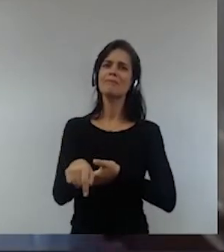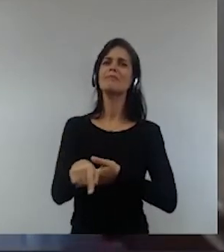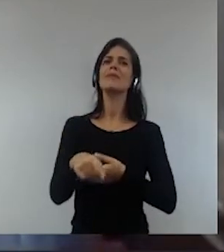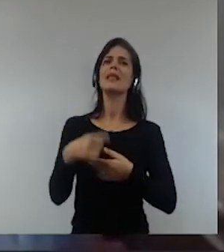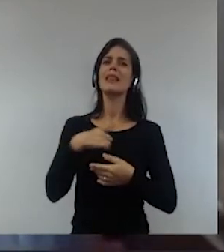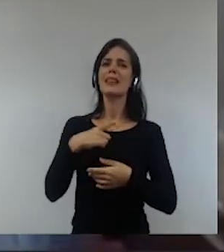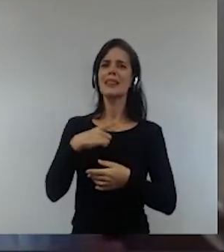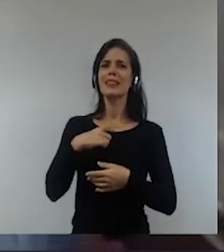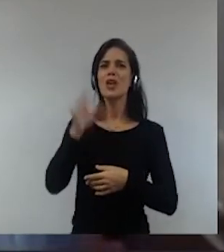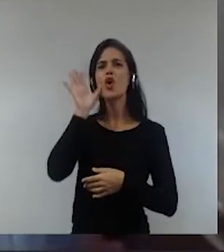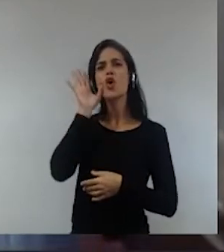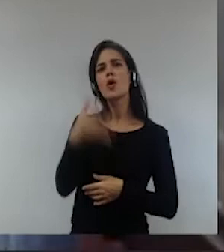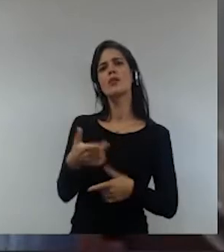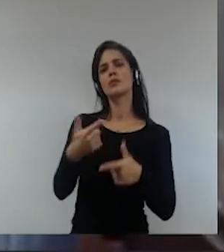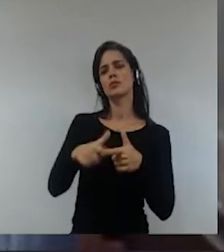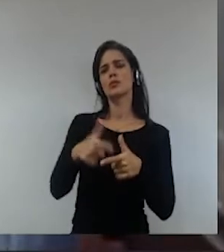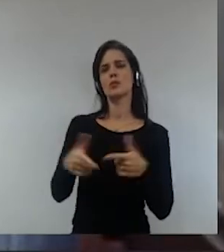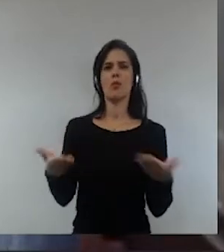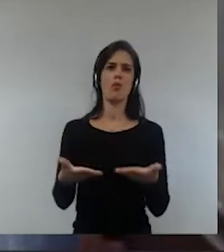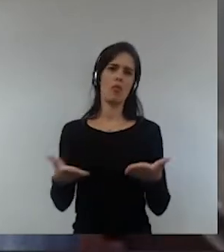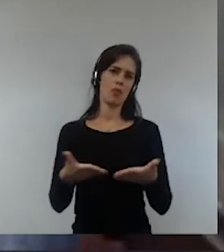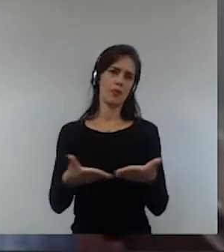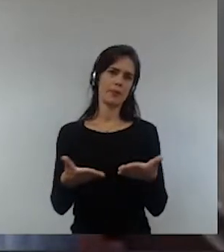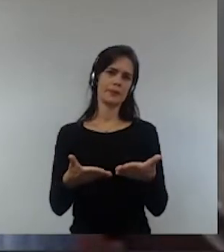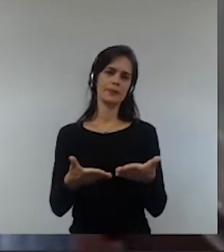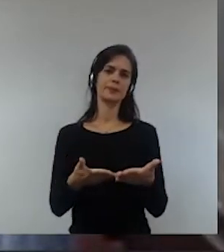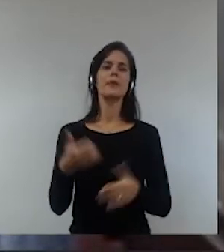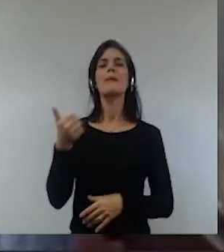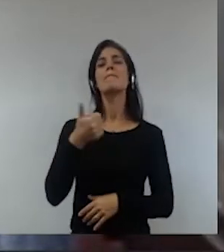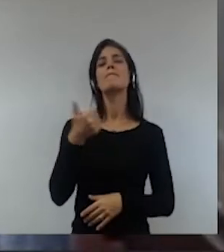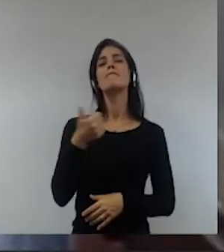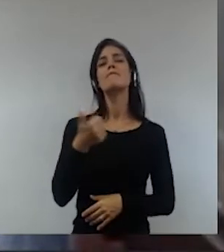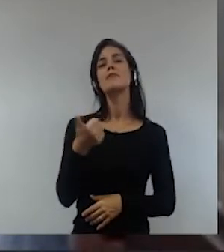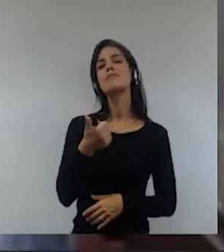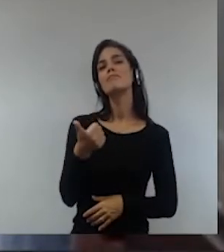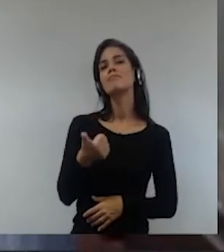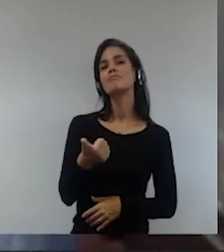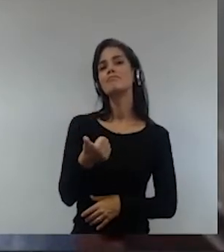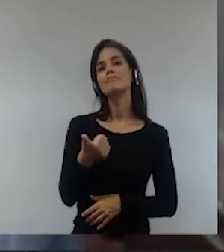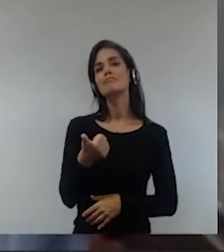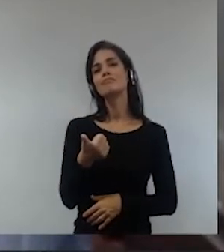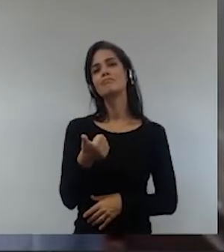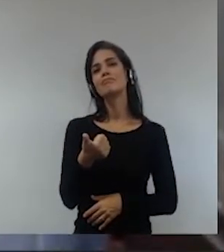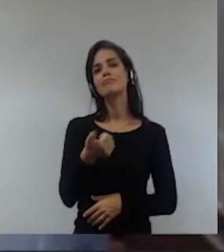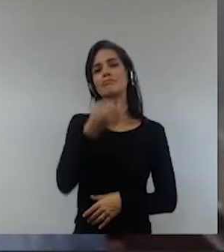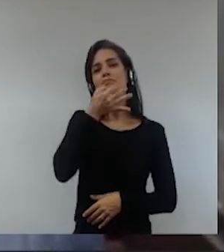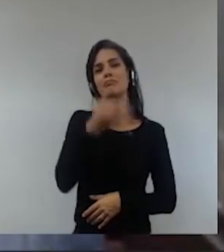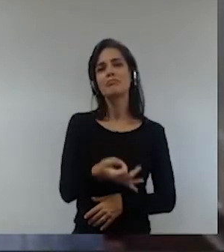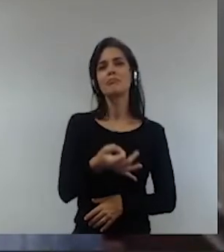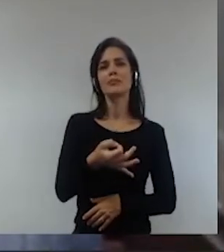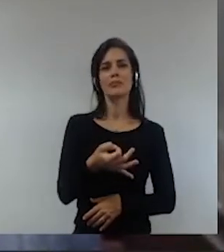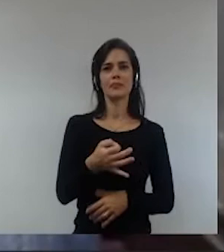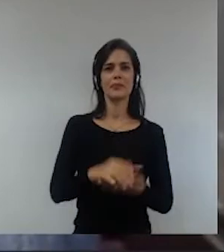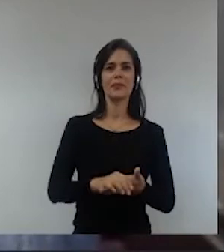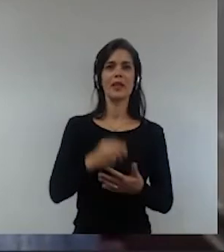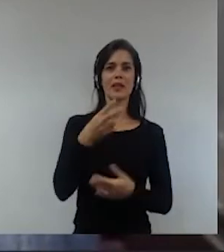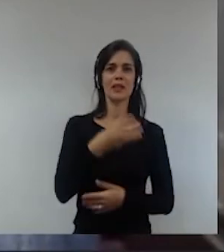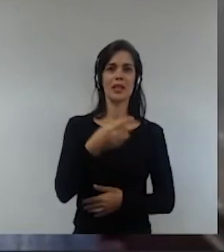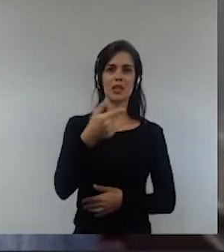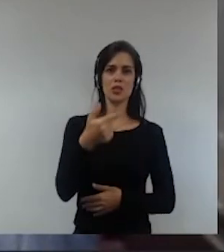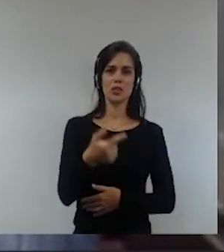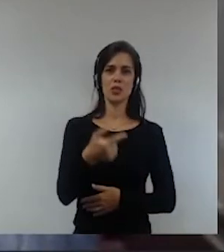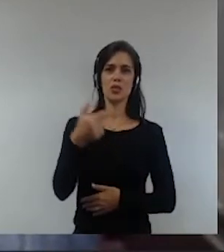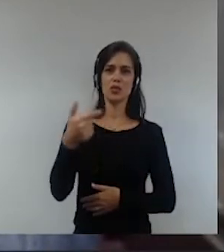encontrar soluções para os problemas atuais. Primeira alternativa, nós sabemos que a partir da Resolução